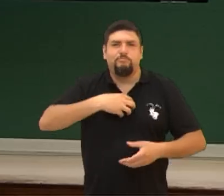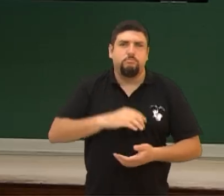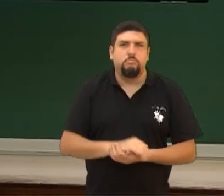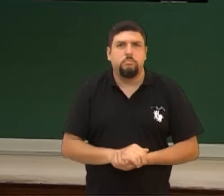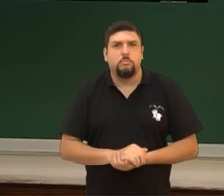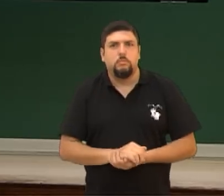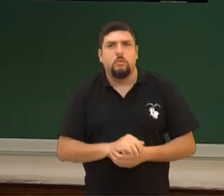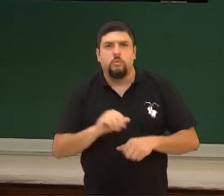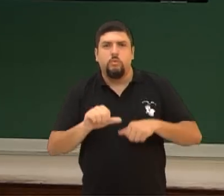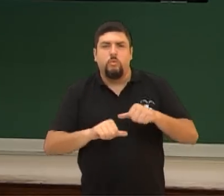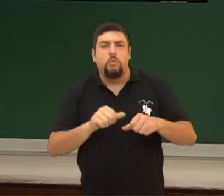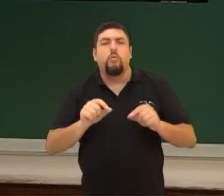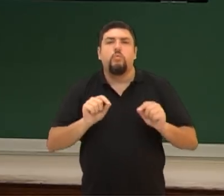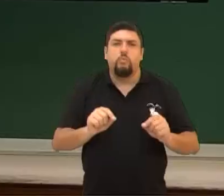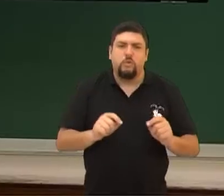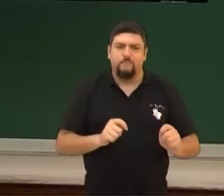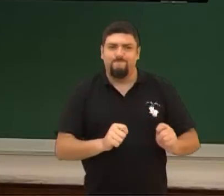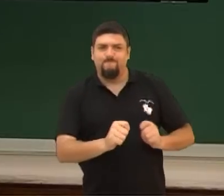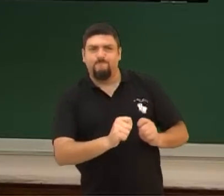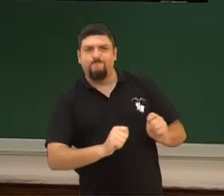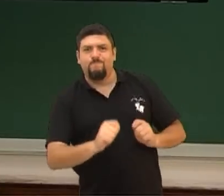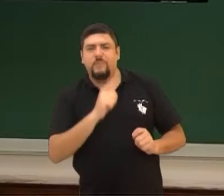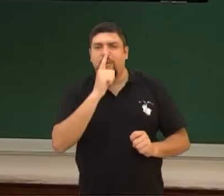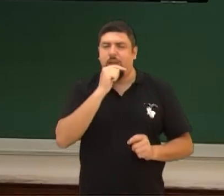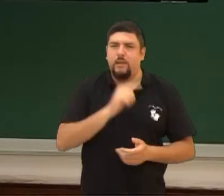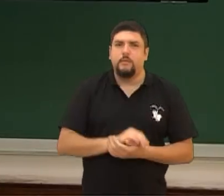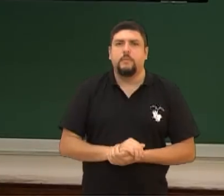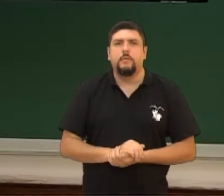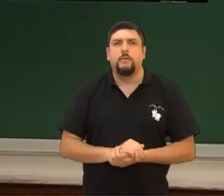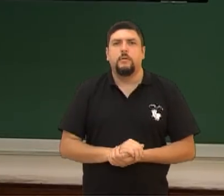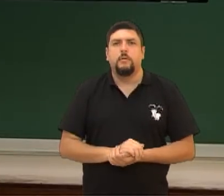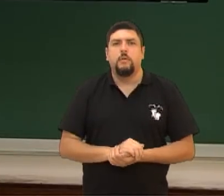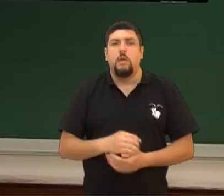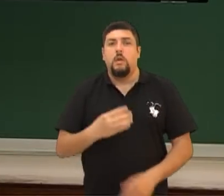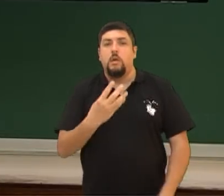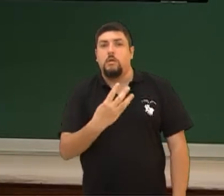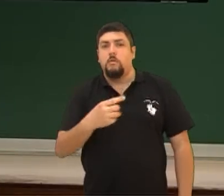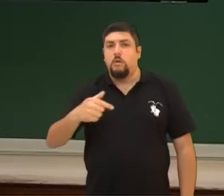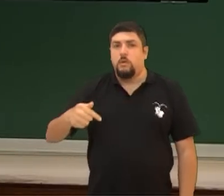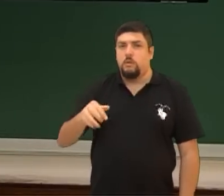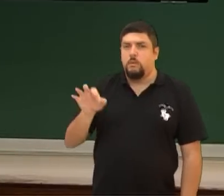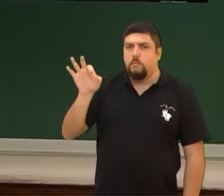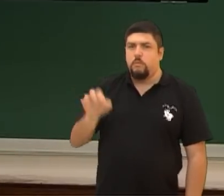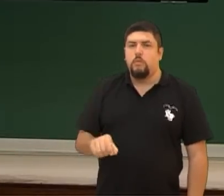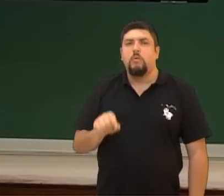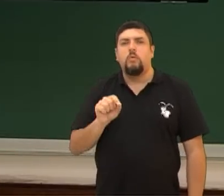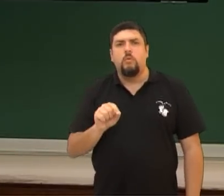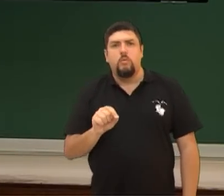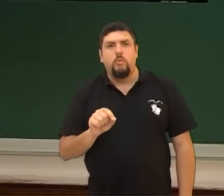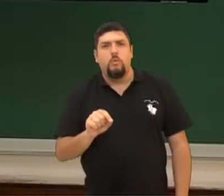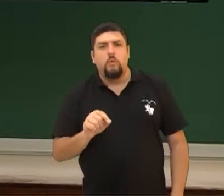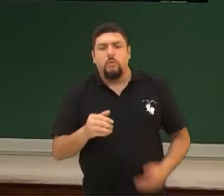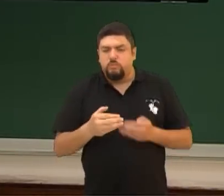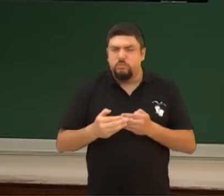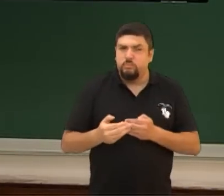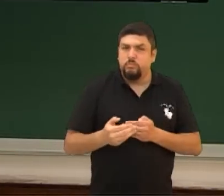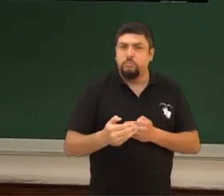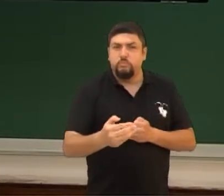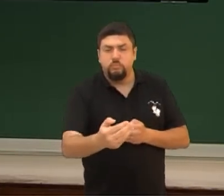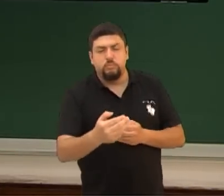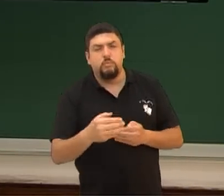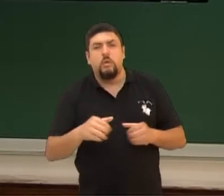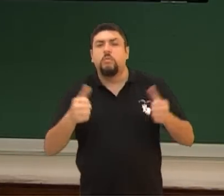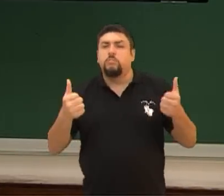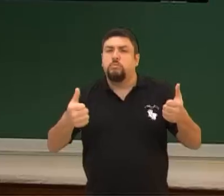questão ainda de termos que economizar bastante. E 47% acha que vai piorar nos próximos 12